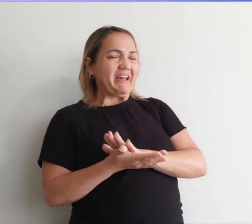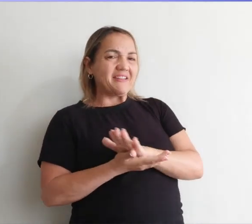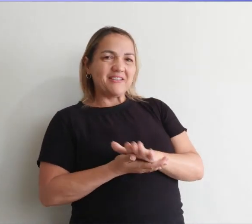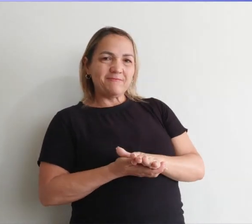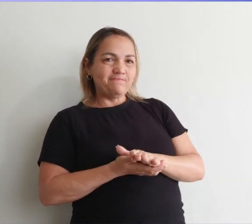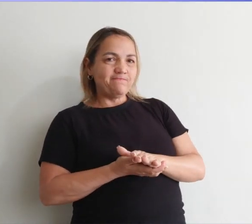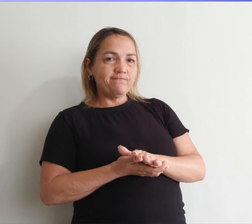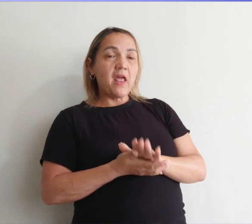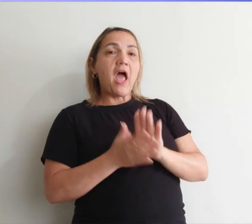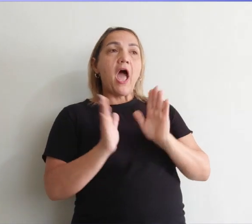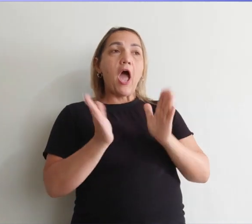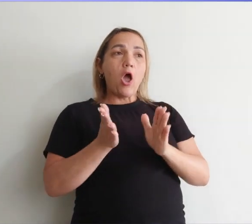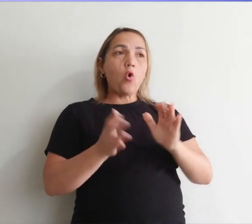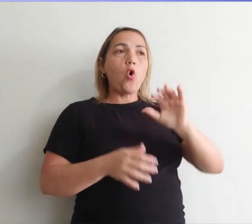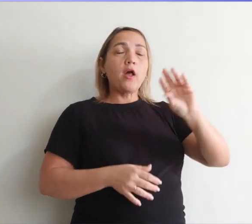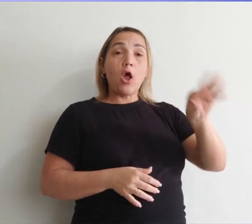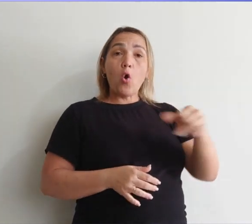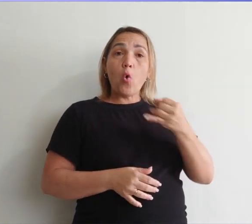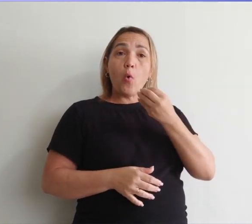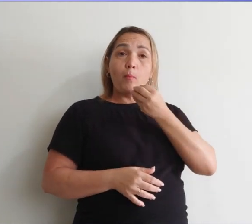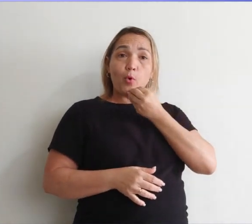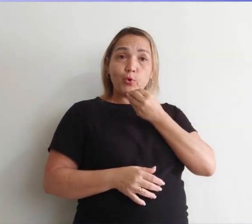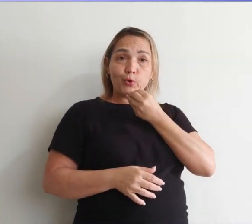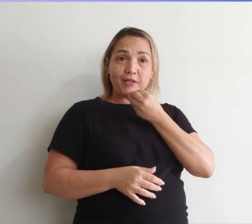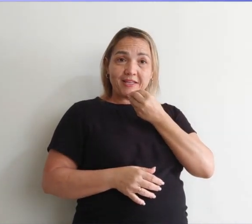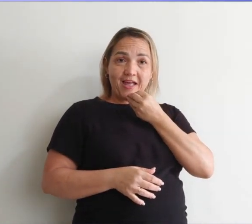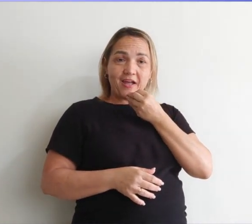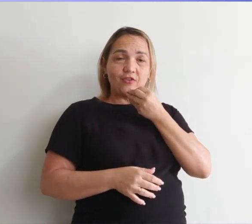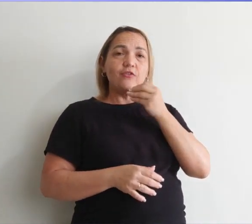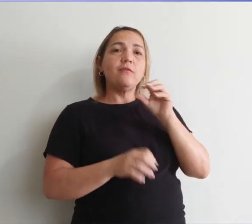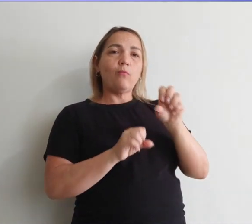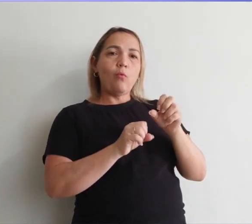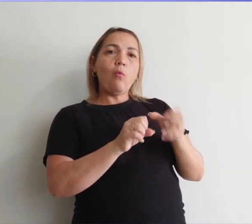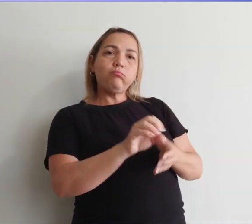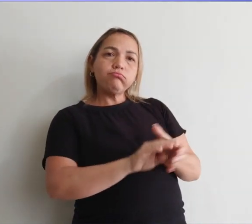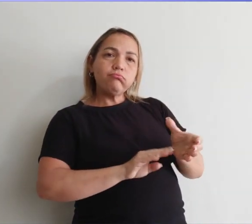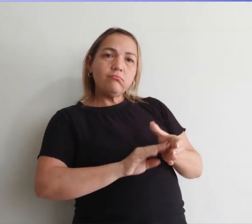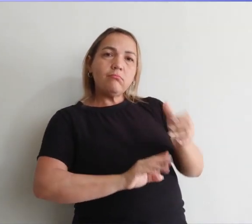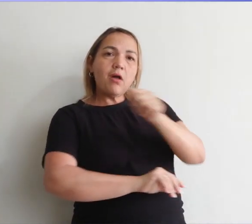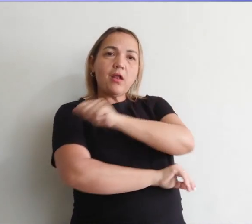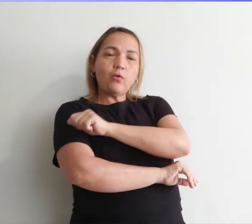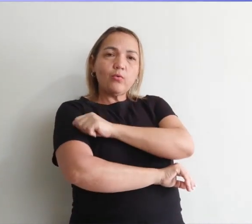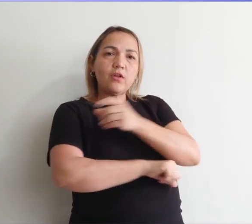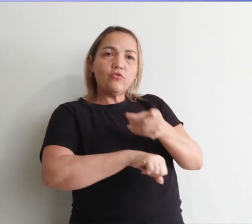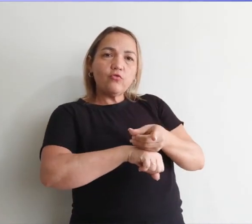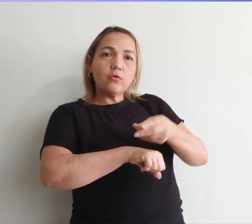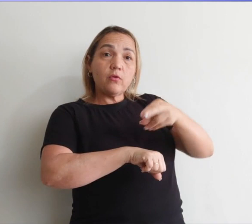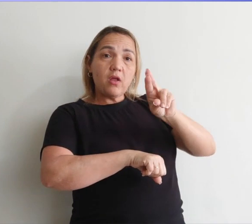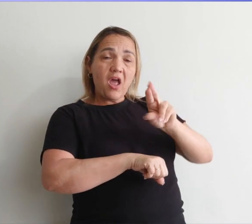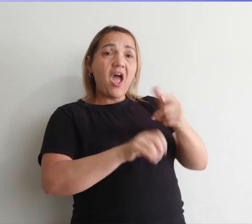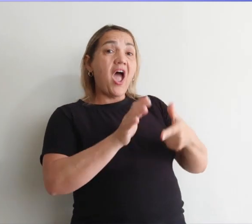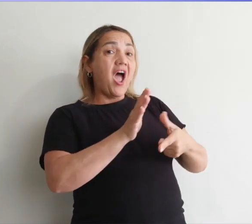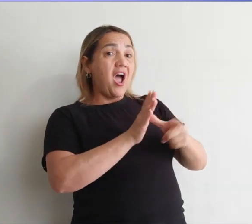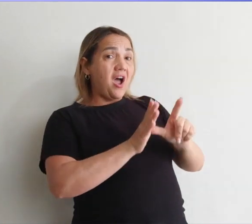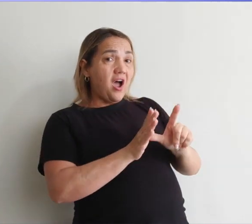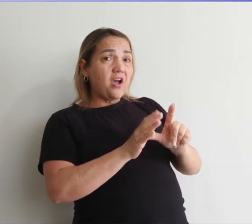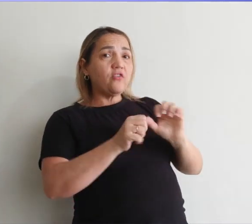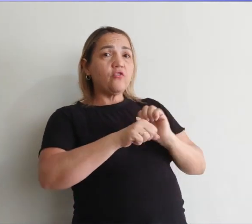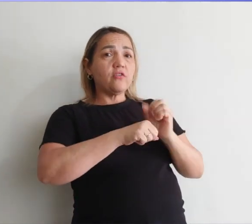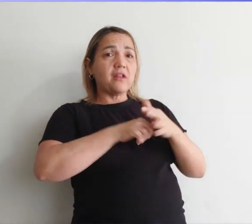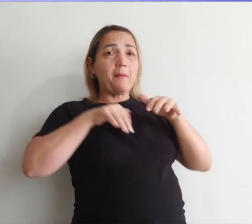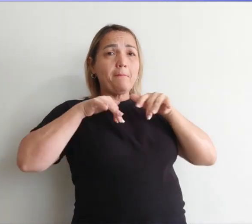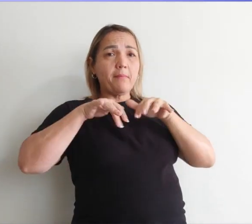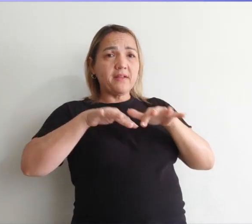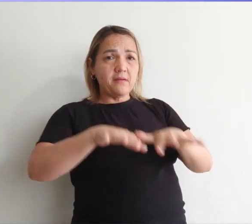Agora surgiu uma oportunidade. Eu vou orientar uma aluna de doutorado. Mas assim, com a pandemia, antes da pandemia, eu